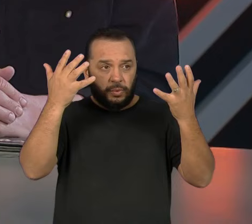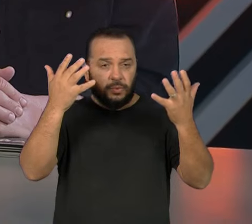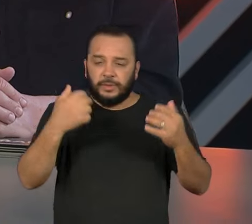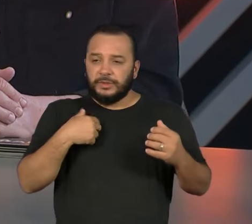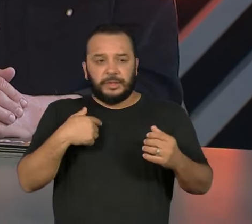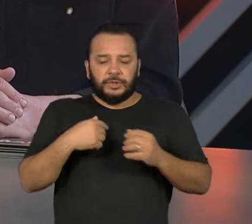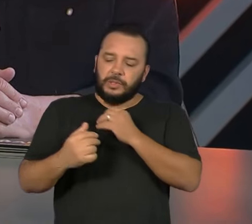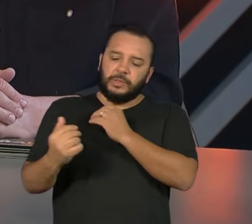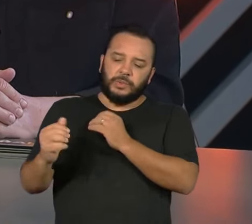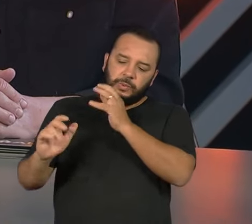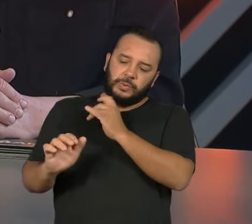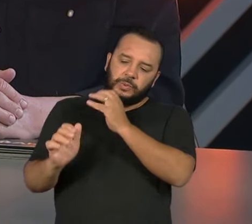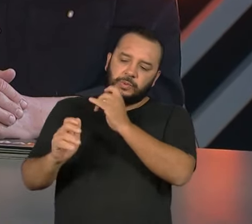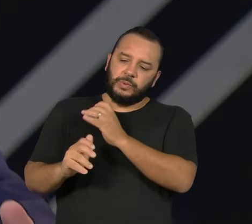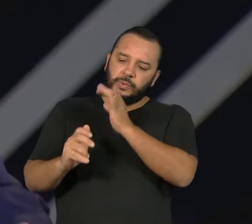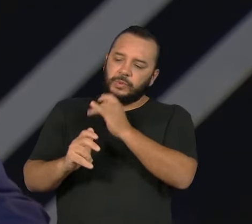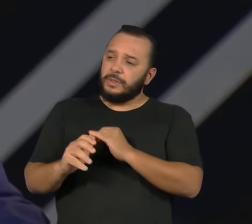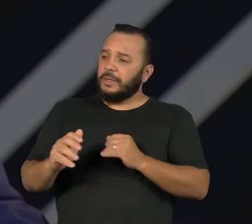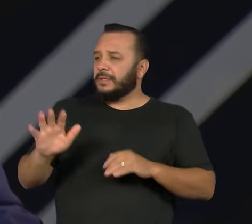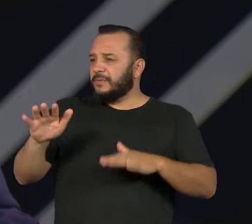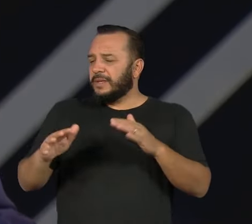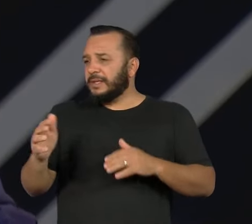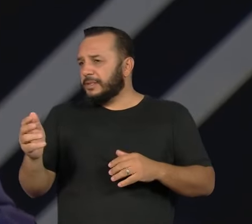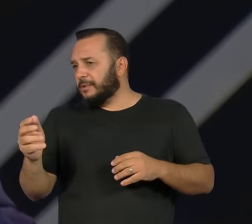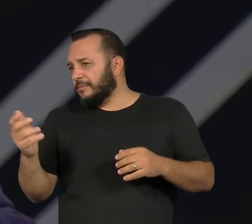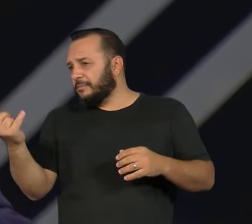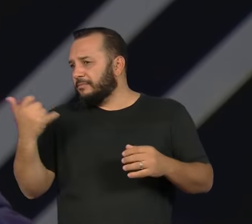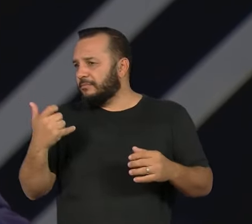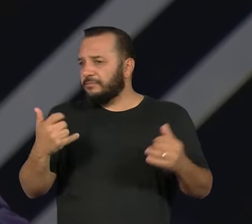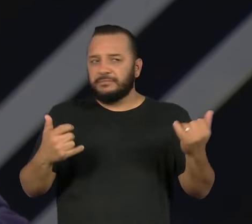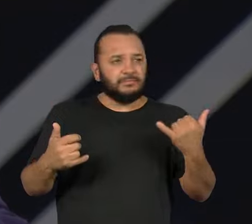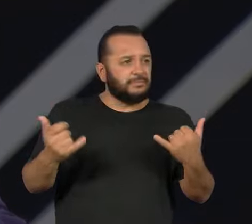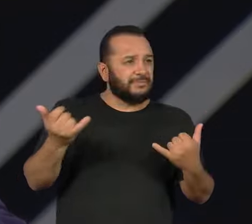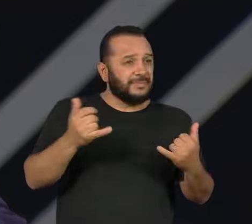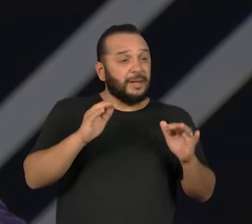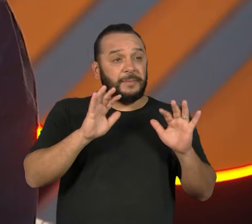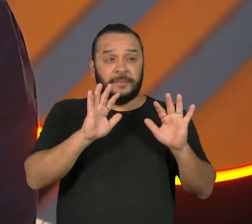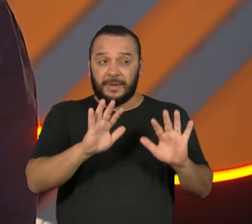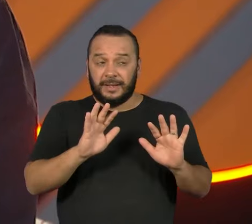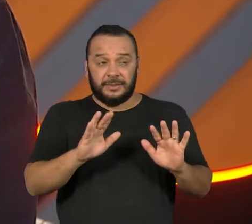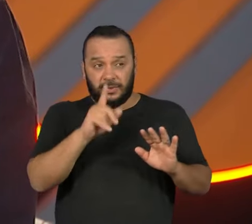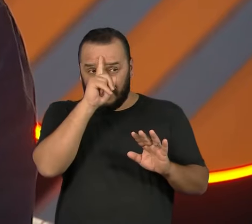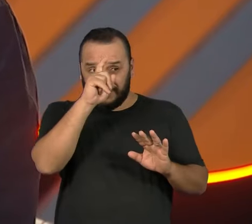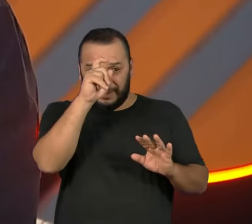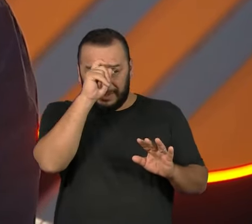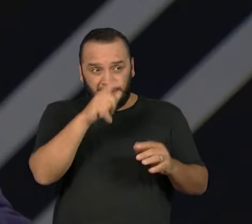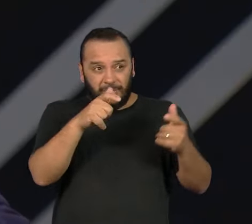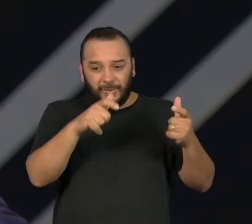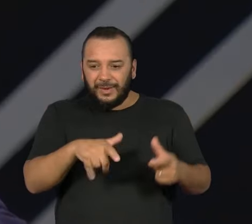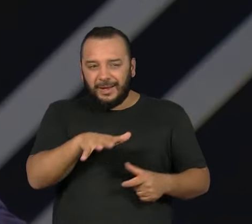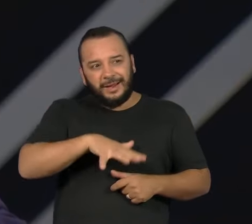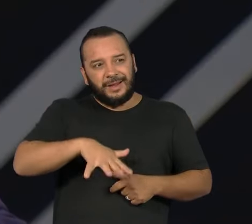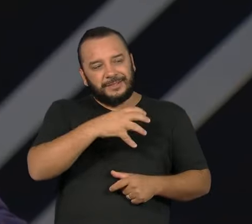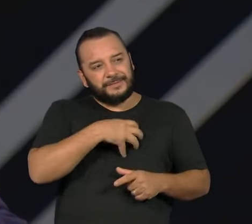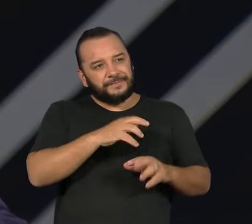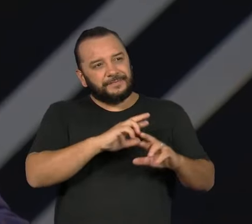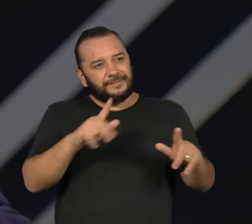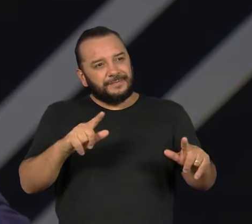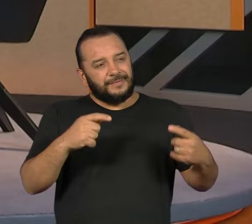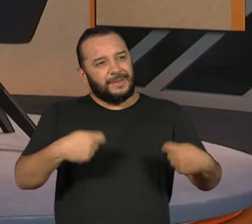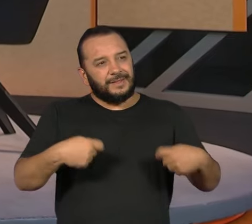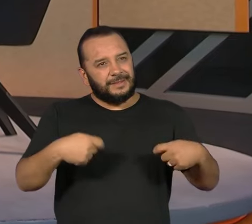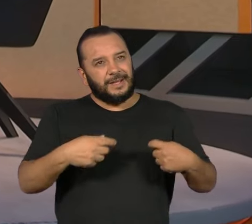coisa mais pulverizada. E quando você está no sexto andar, no oncológico de hospital, o ambiente é outro. A necessidade é